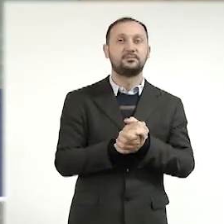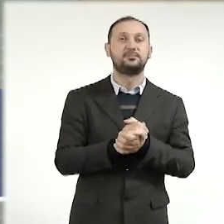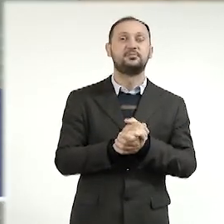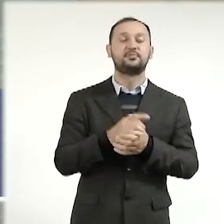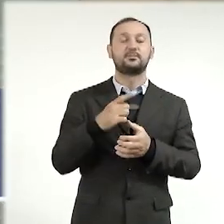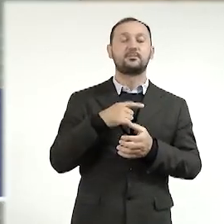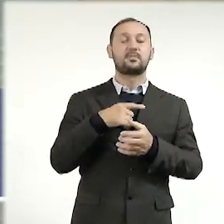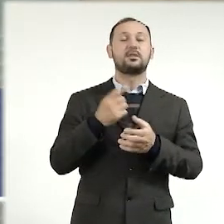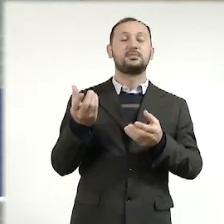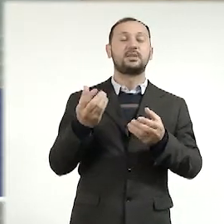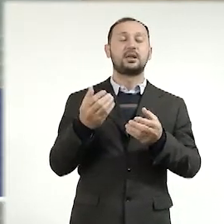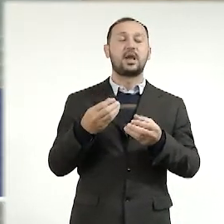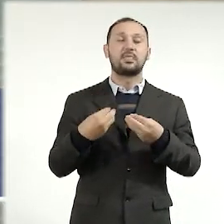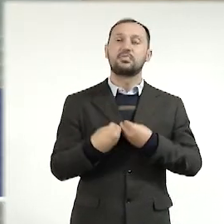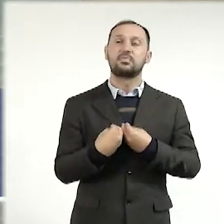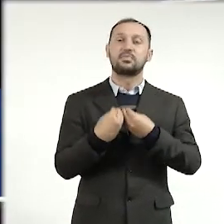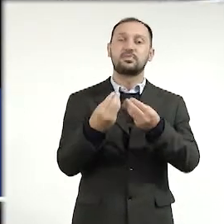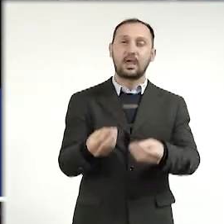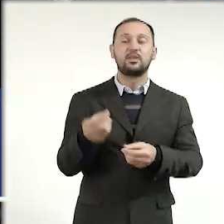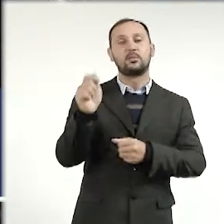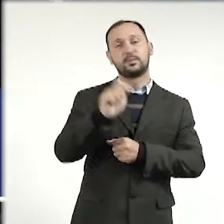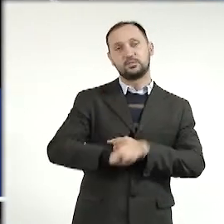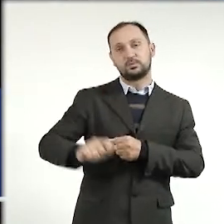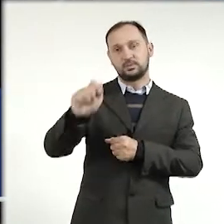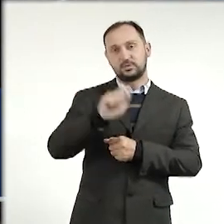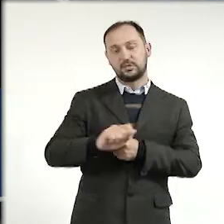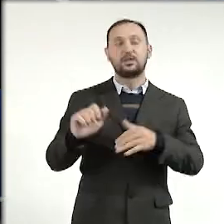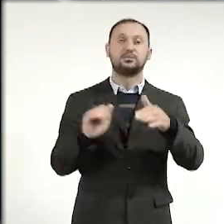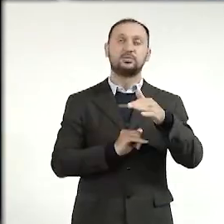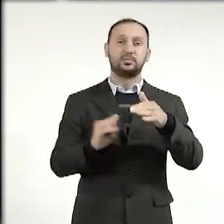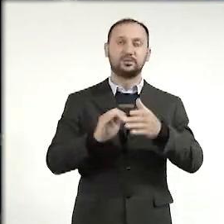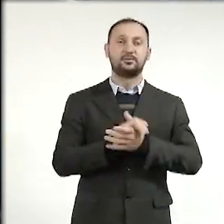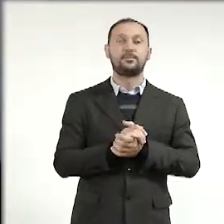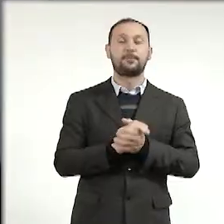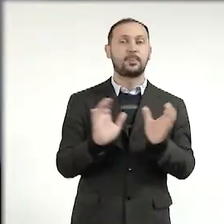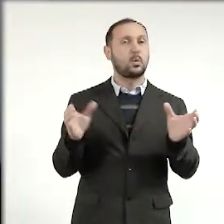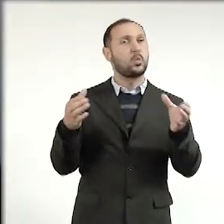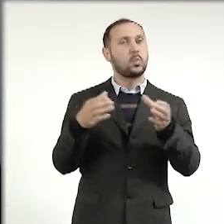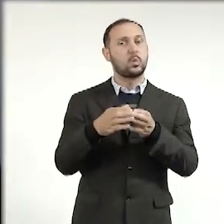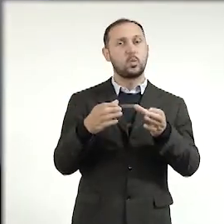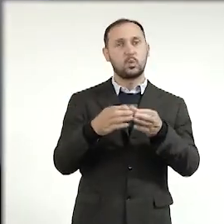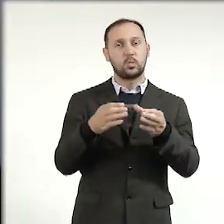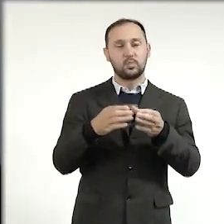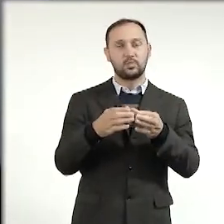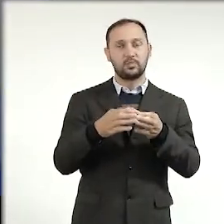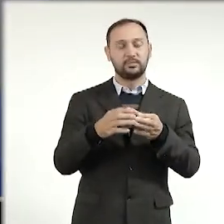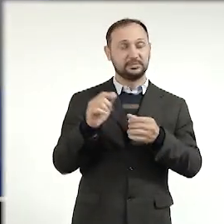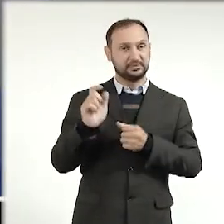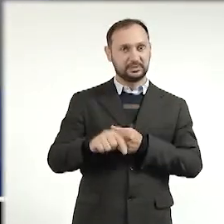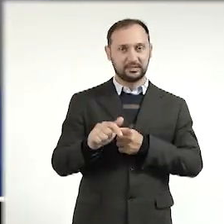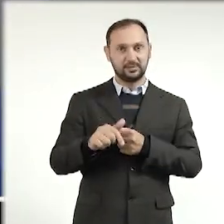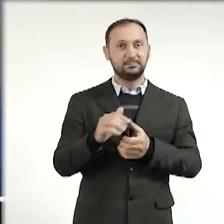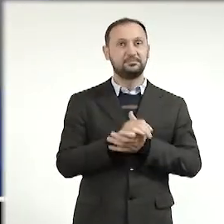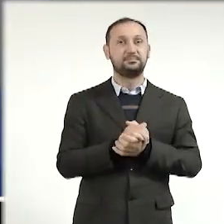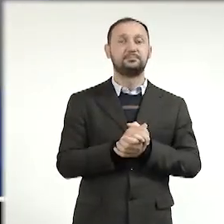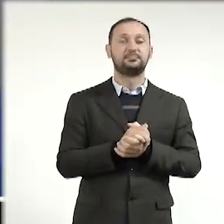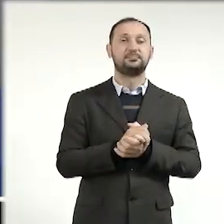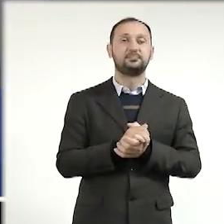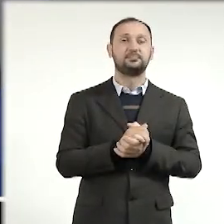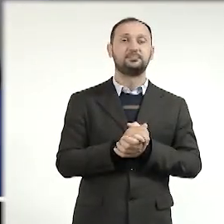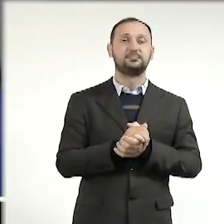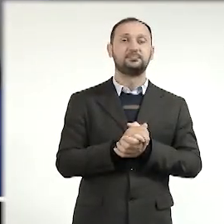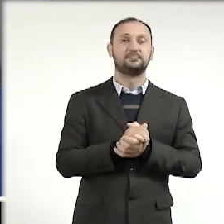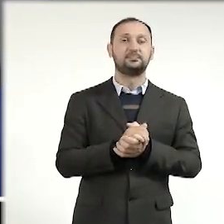que serão destinados a entidades e associações do estado. A Frente Parlamentar aqui desta